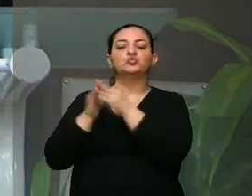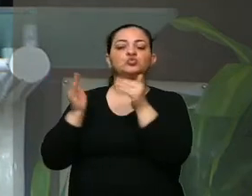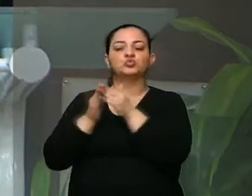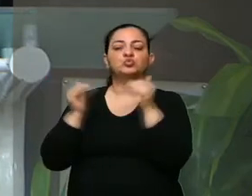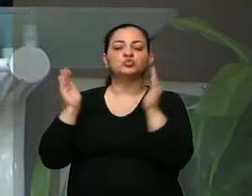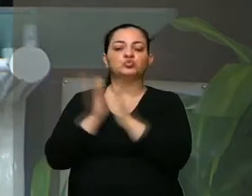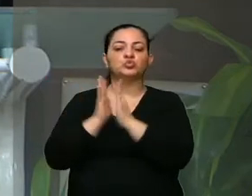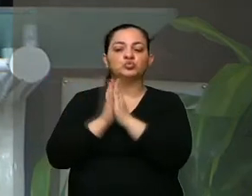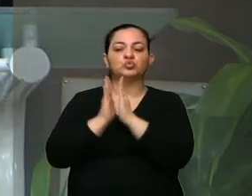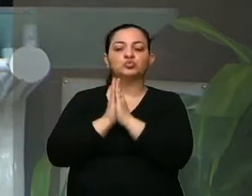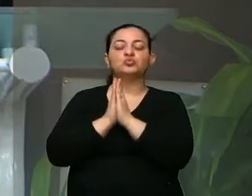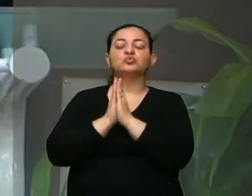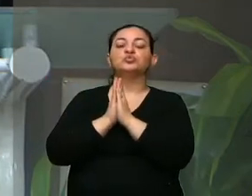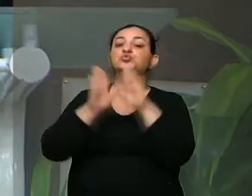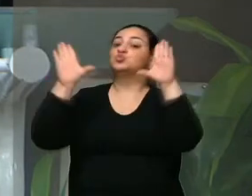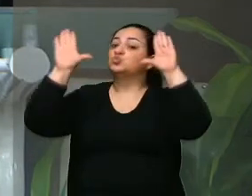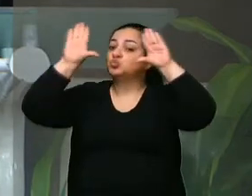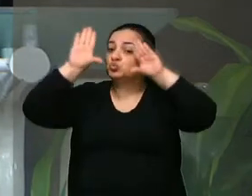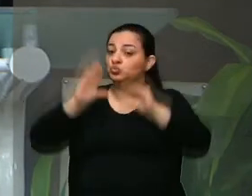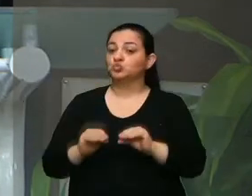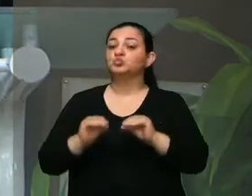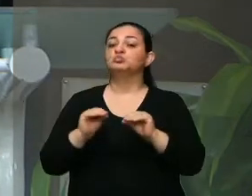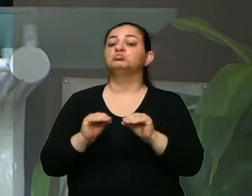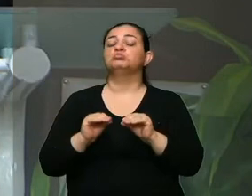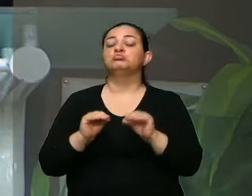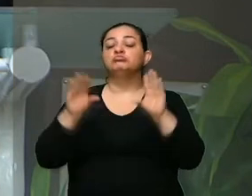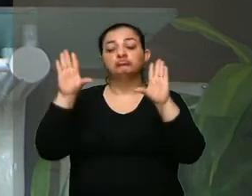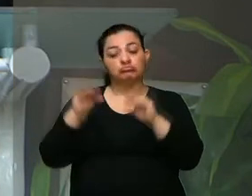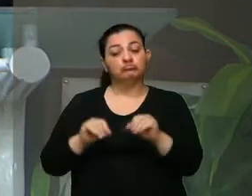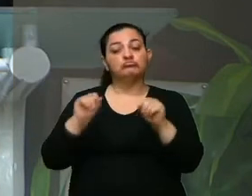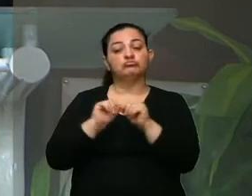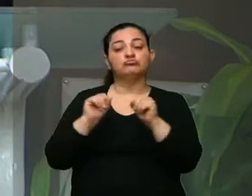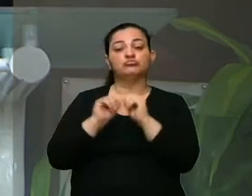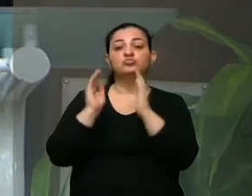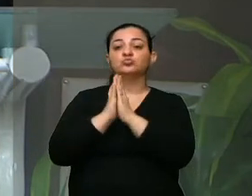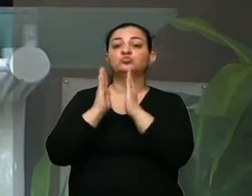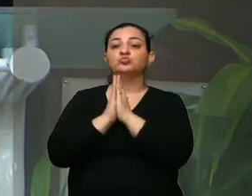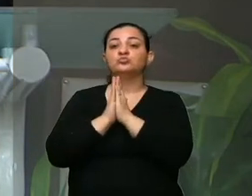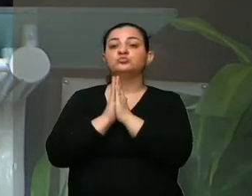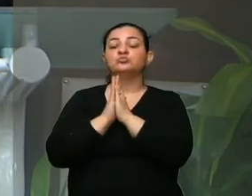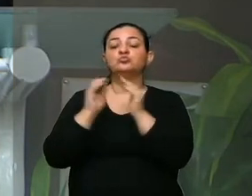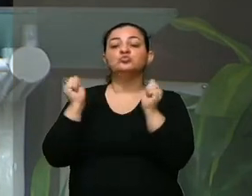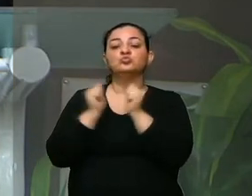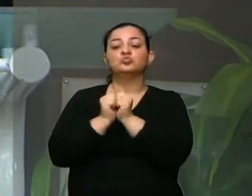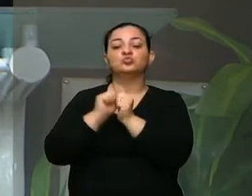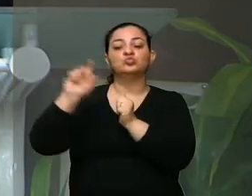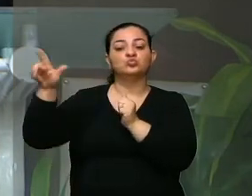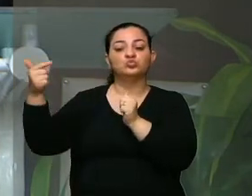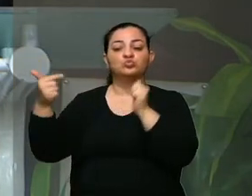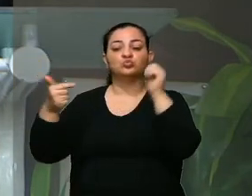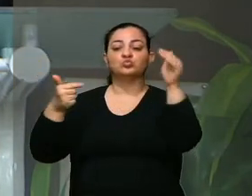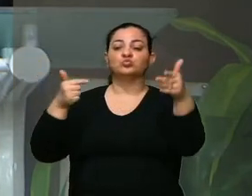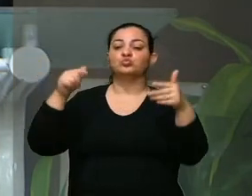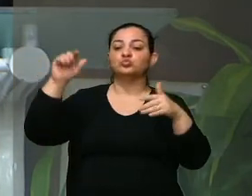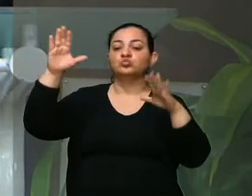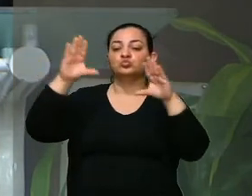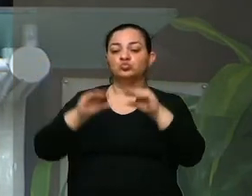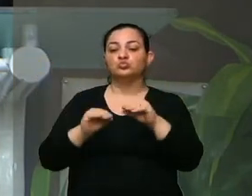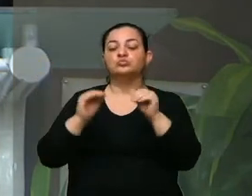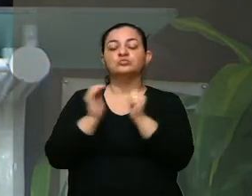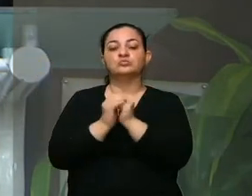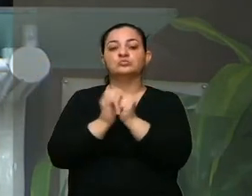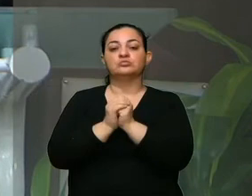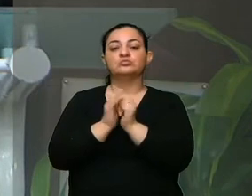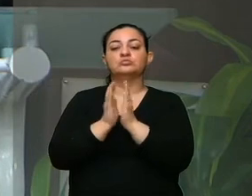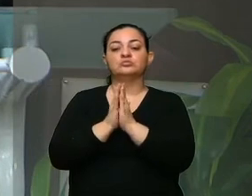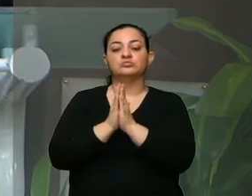eles serão será feita a oração por eles juntamente com os que vierem à noite a man